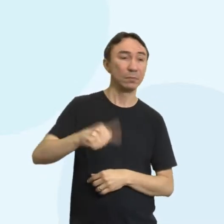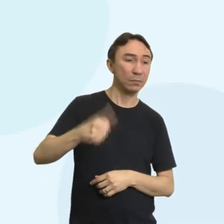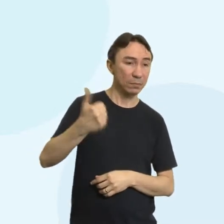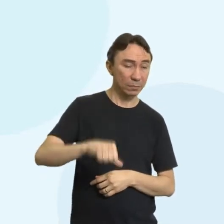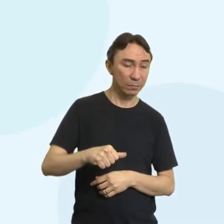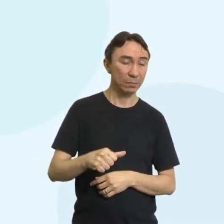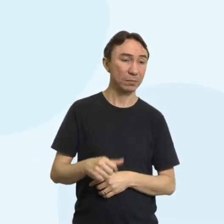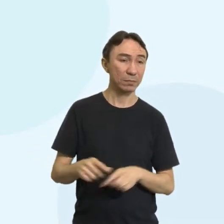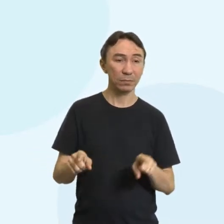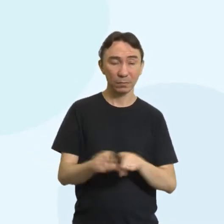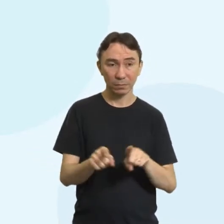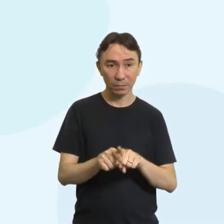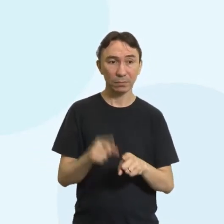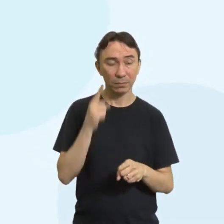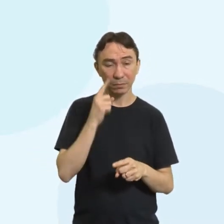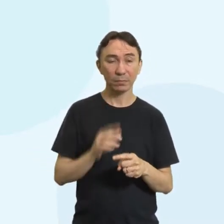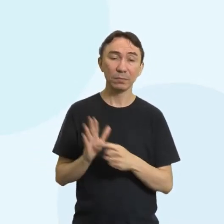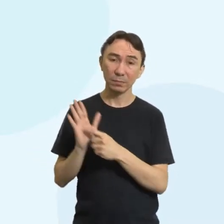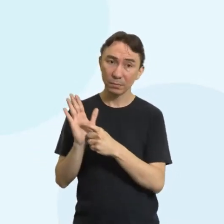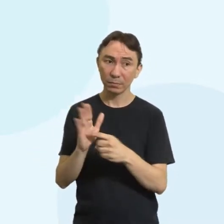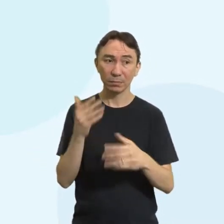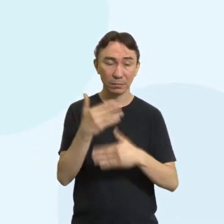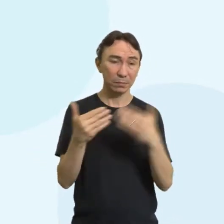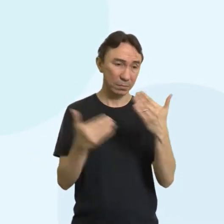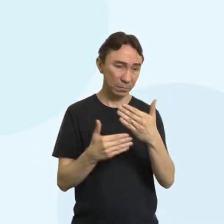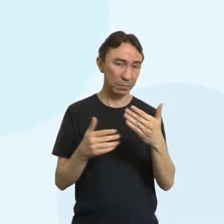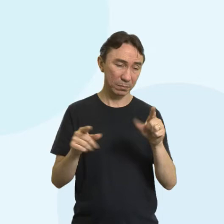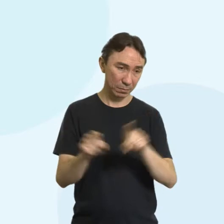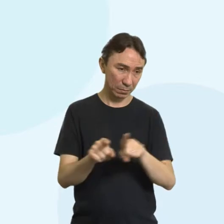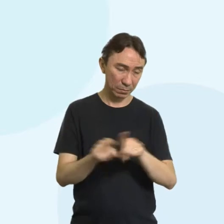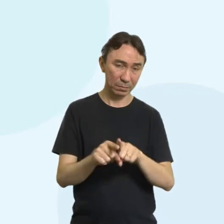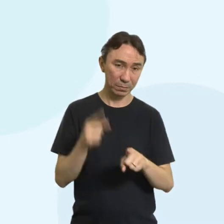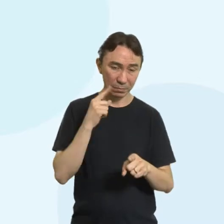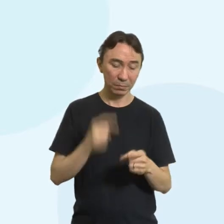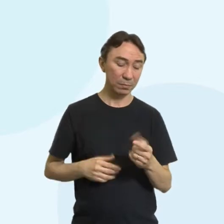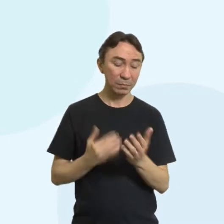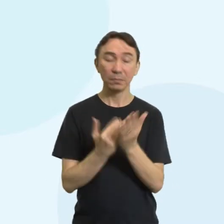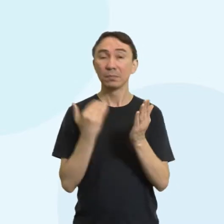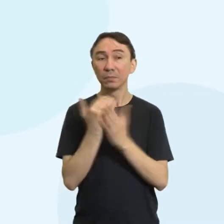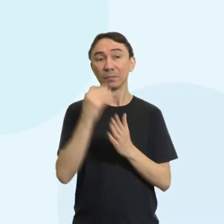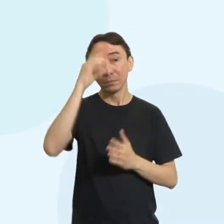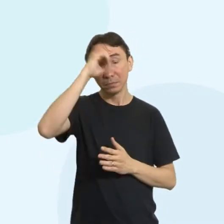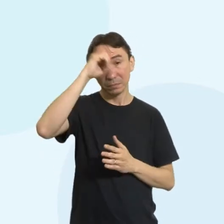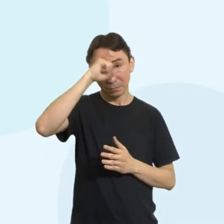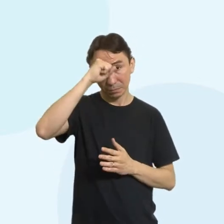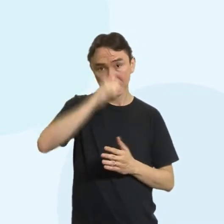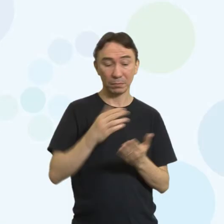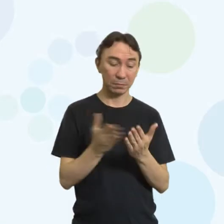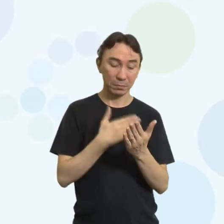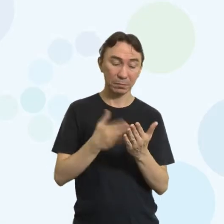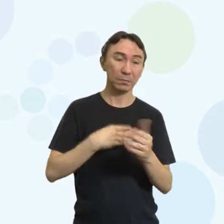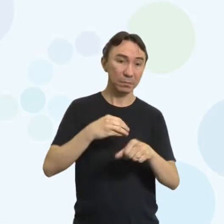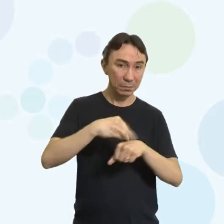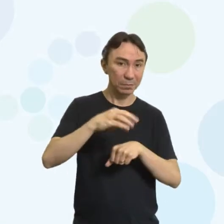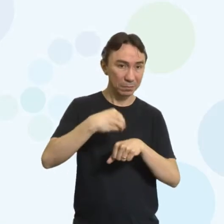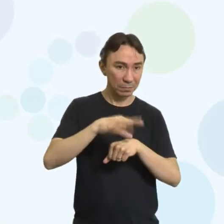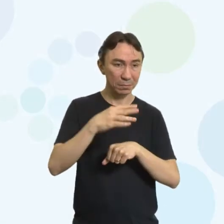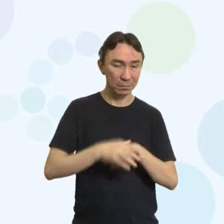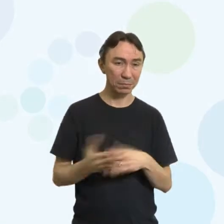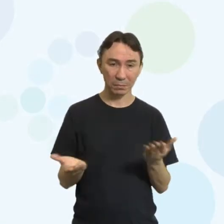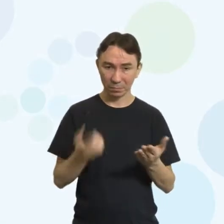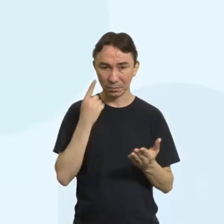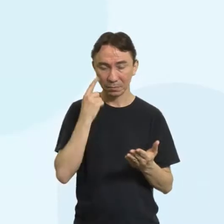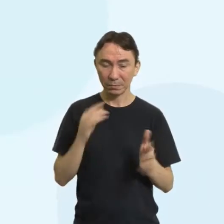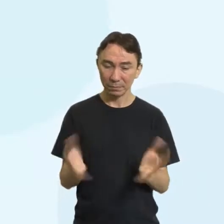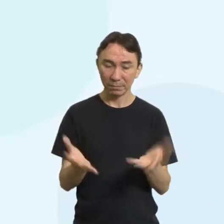para vocês os slides do Saiba Mais e das referências. Agora vamos à nossa sensibilização de